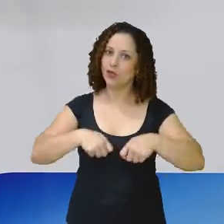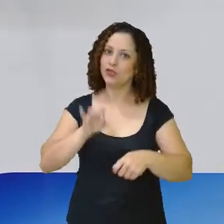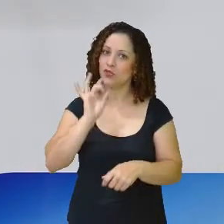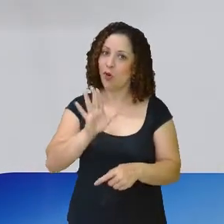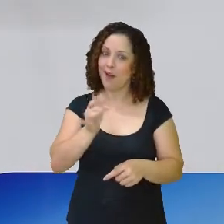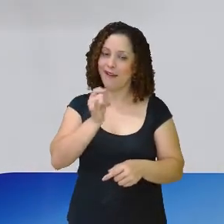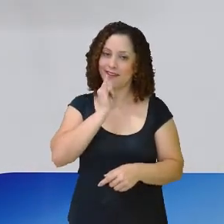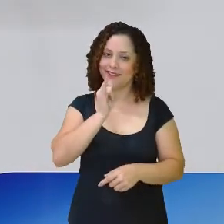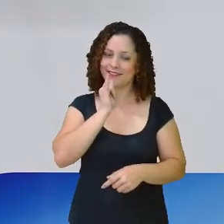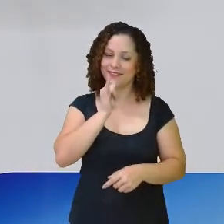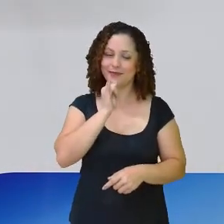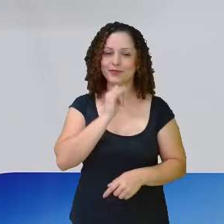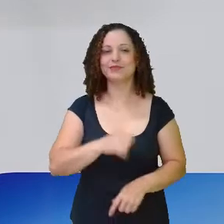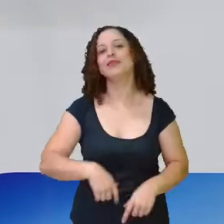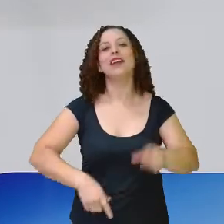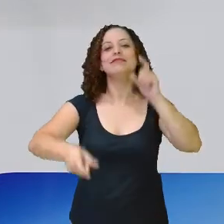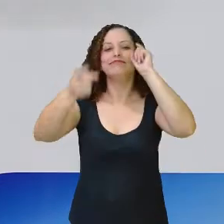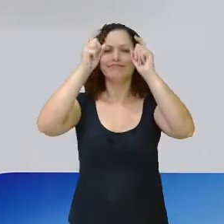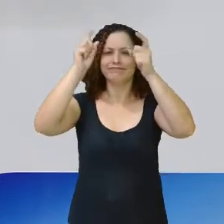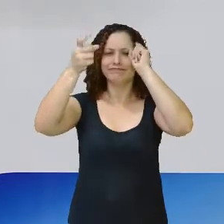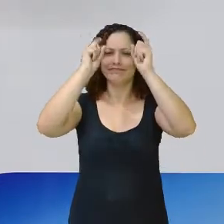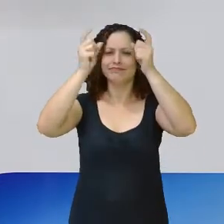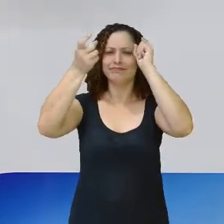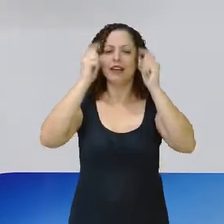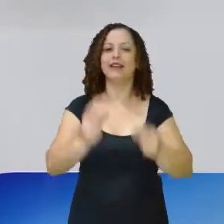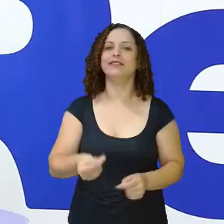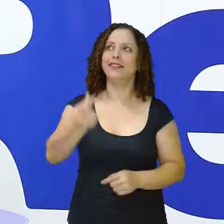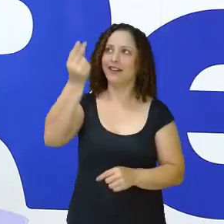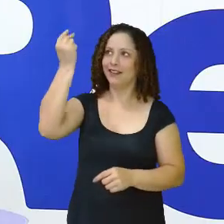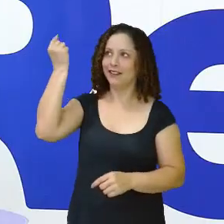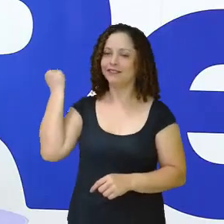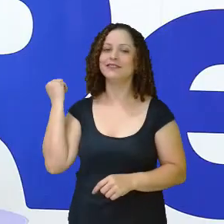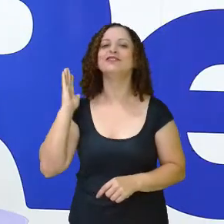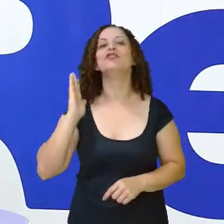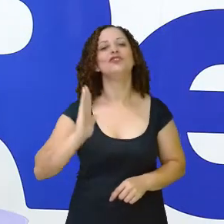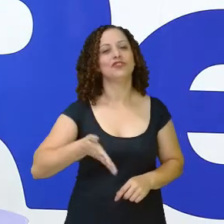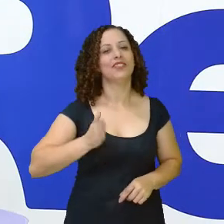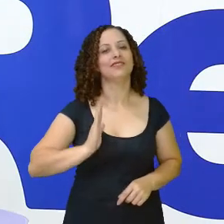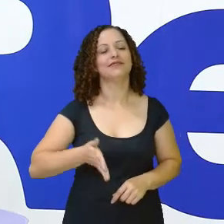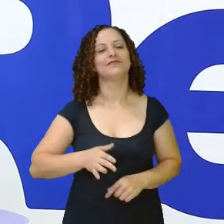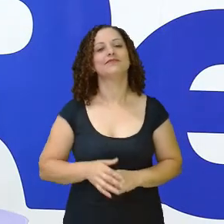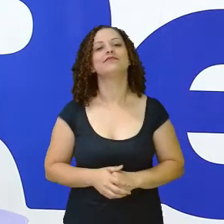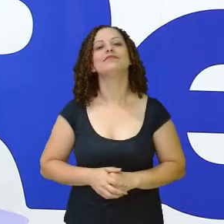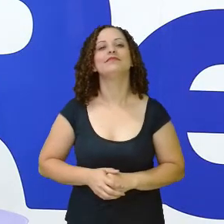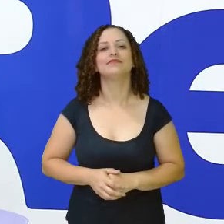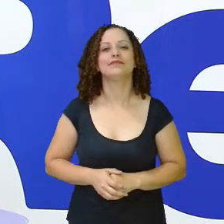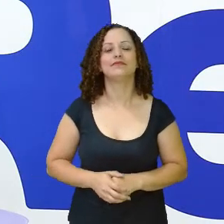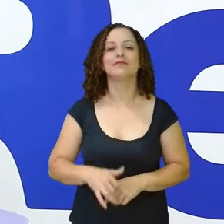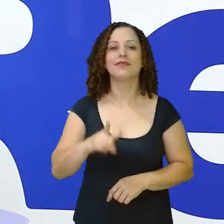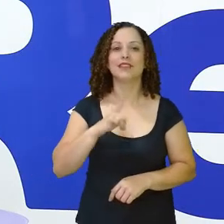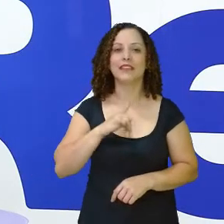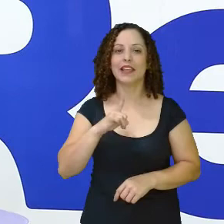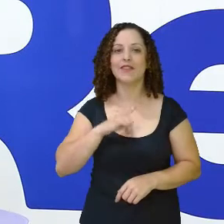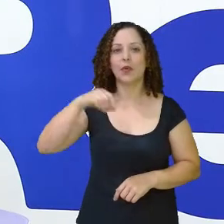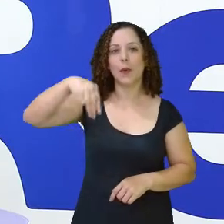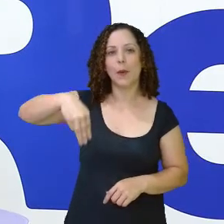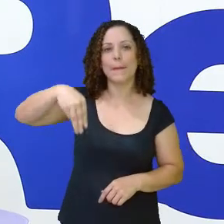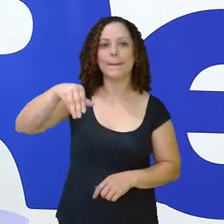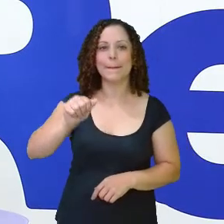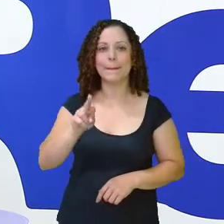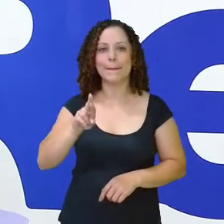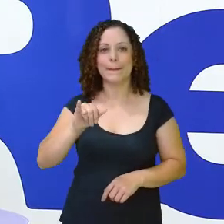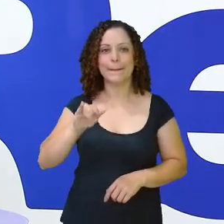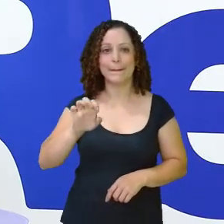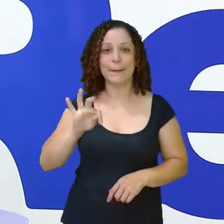certo? Porque esse debate a gente já teve aqui, não foi, professor Givanilson? Já, a gente já teve com... Vou lembrar Marieta, não